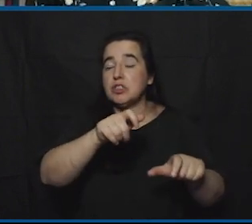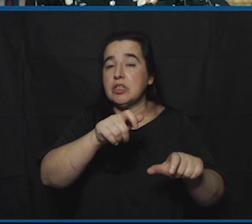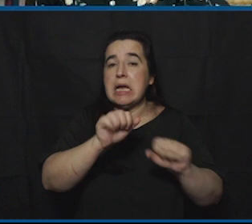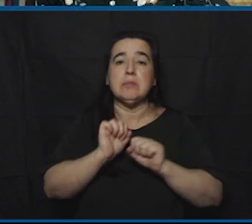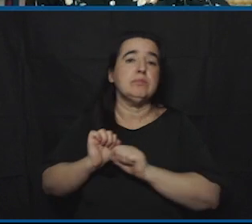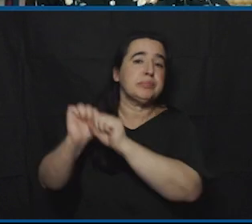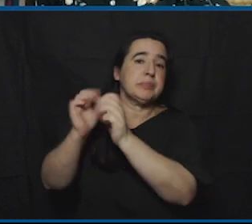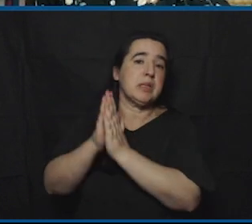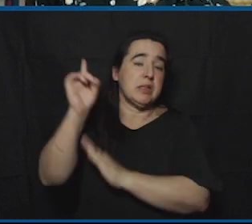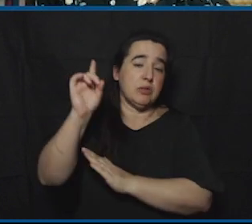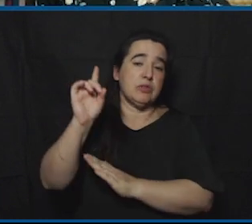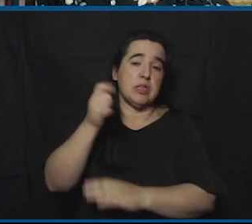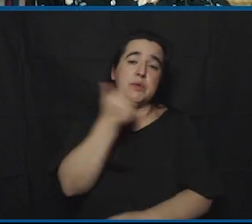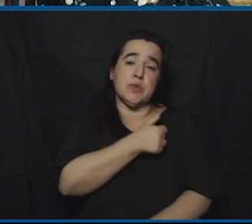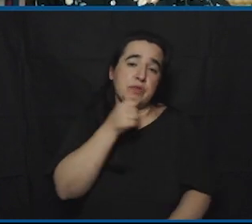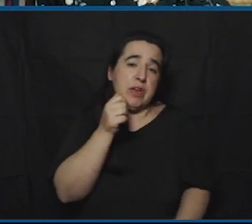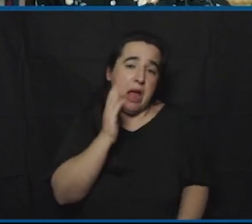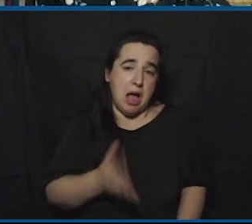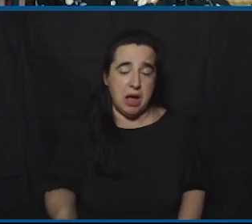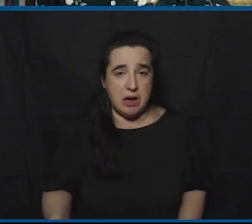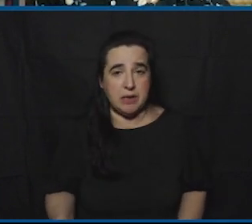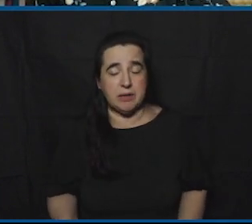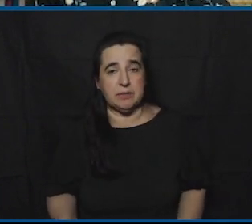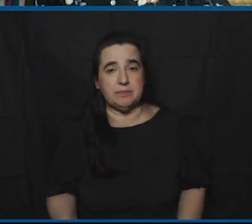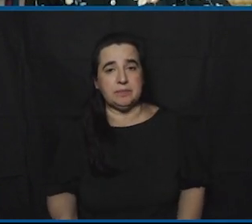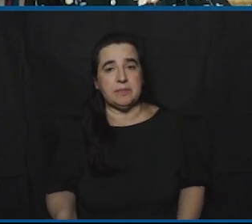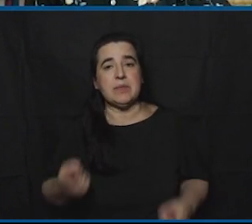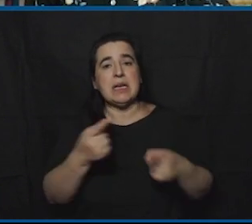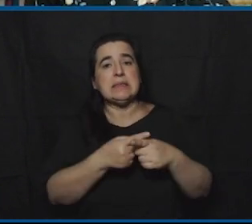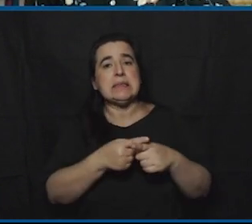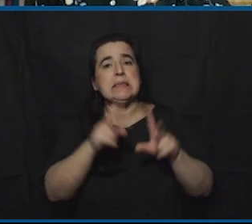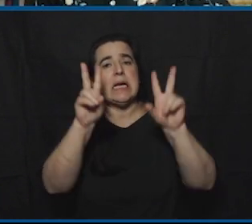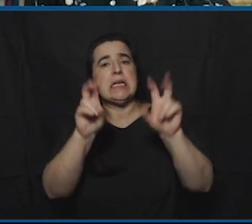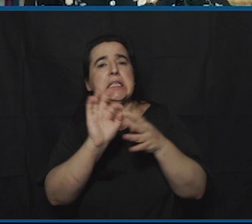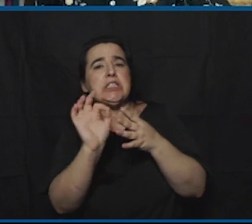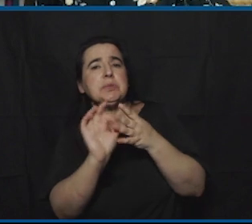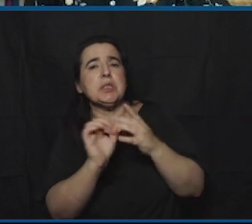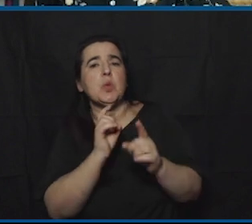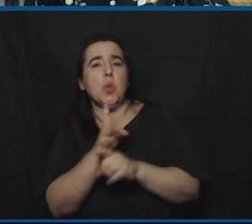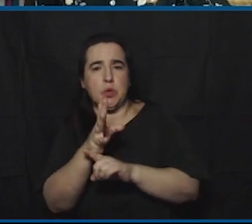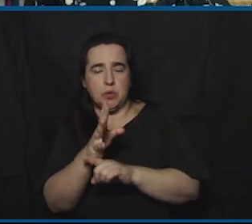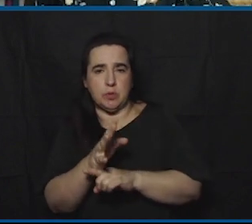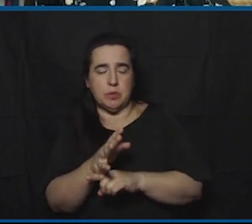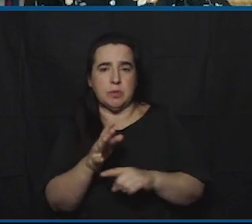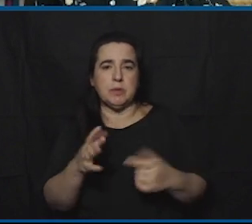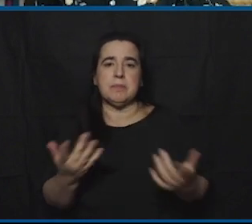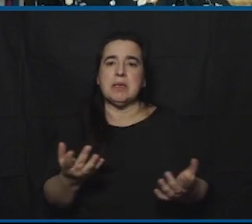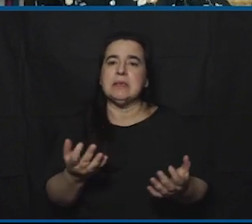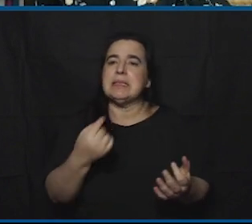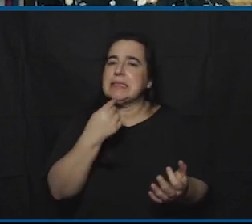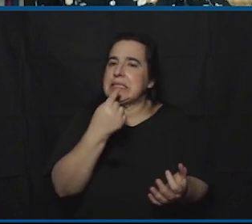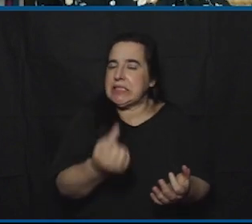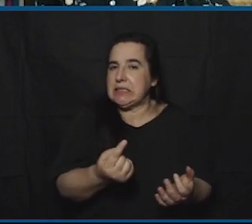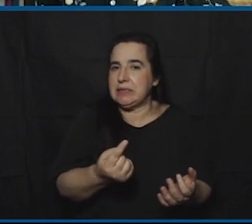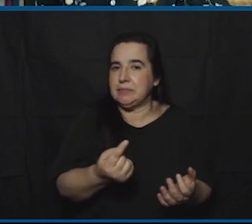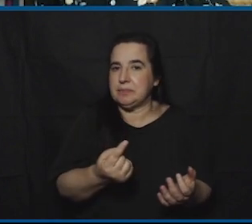iriam sofrer. É interessante até aqui um outro aspecto, que é o facto de dizer